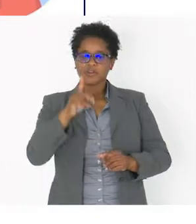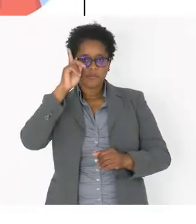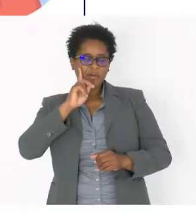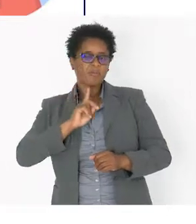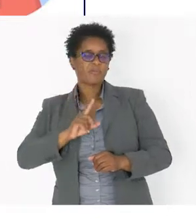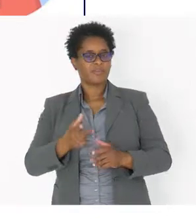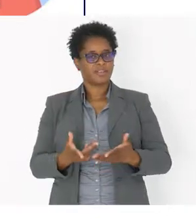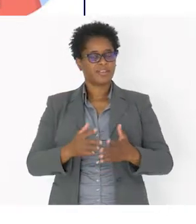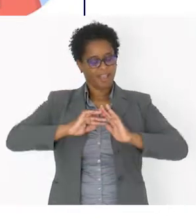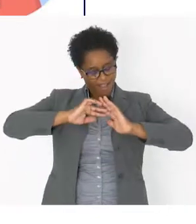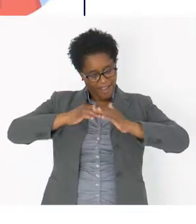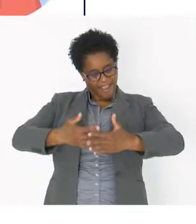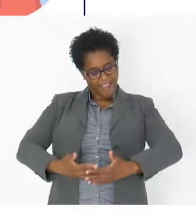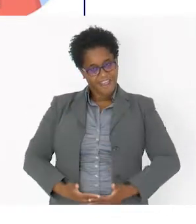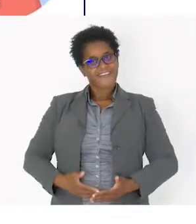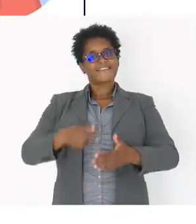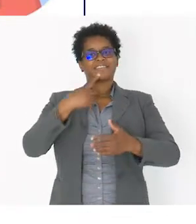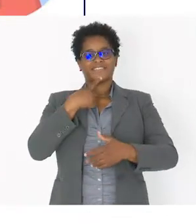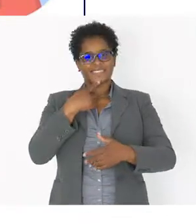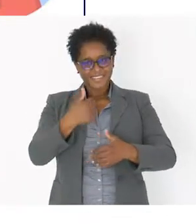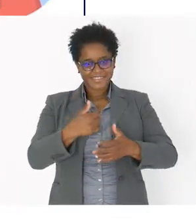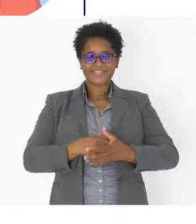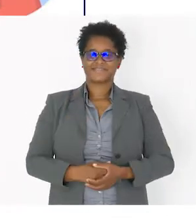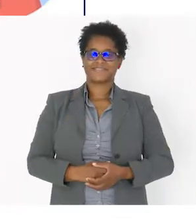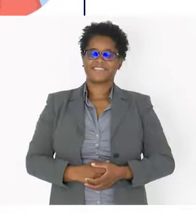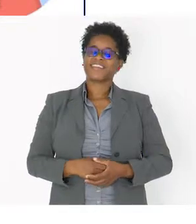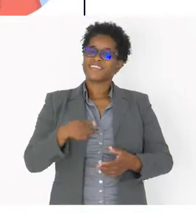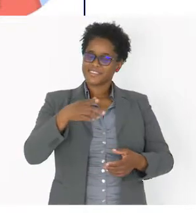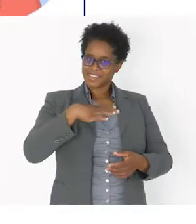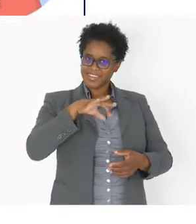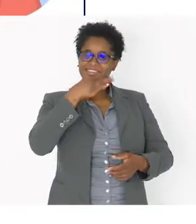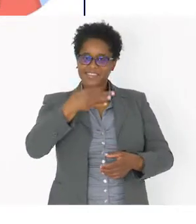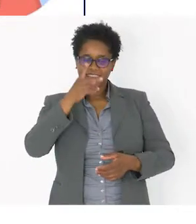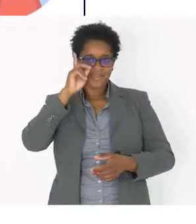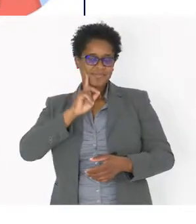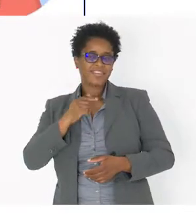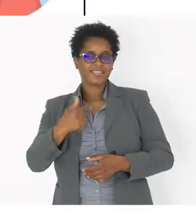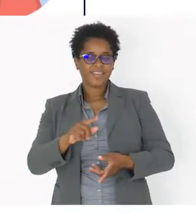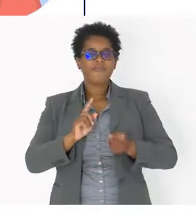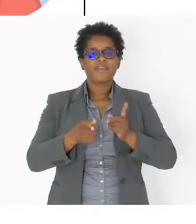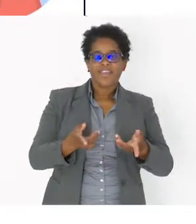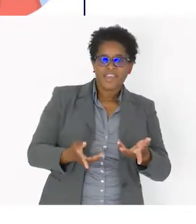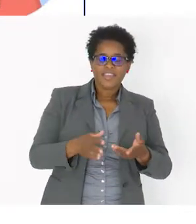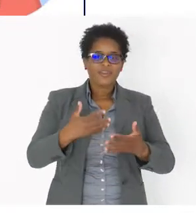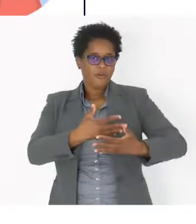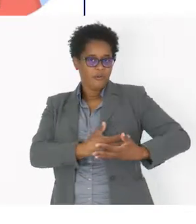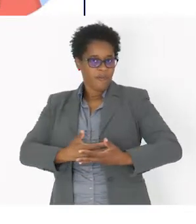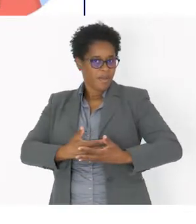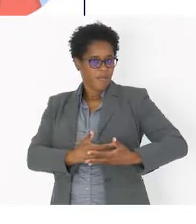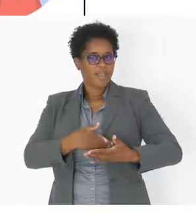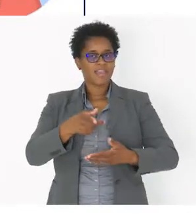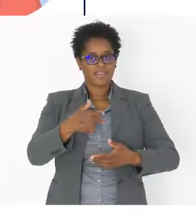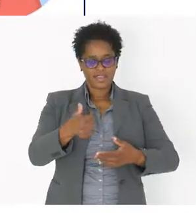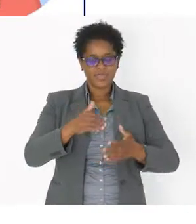senhora grávida. Muito bem. Isto quer dizer que a senhora tem o quê? Tem um bebê?